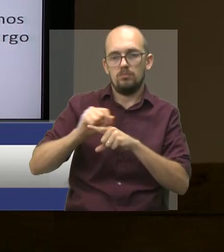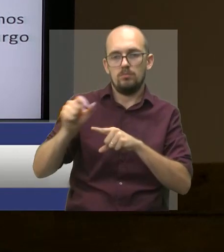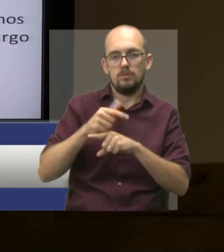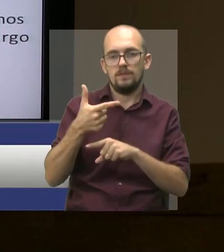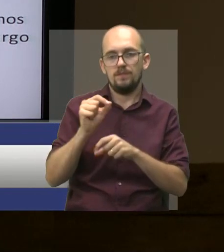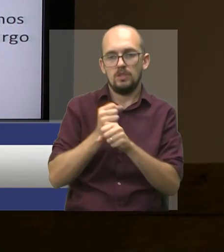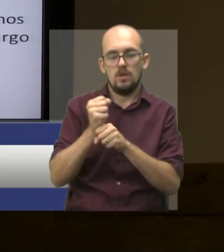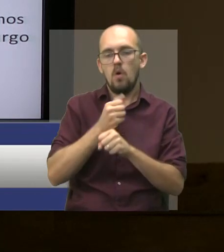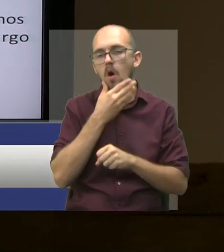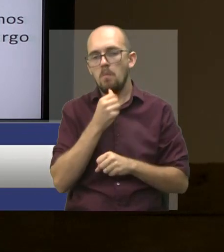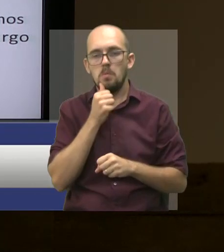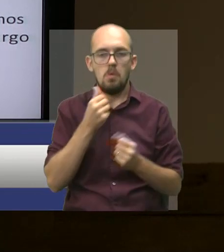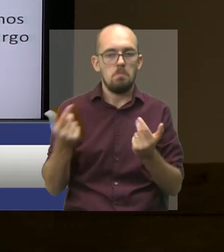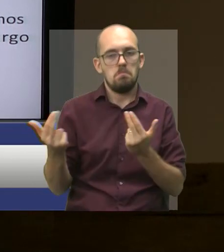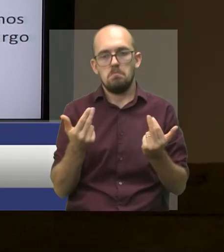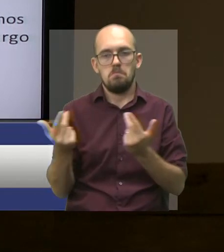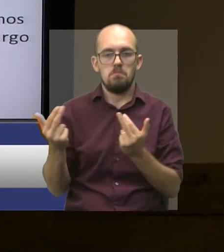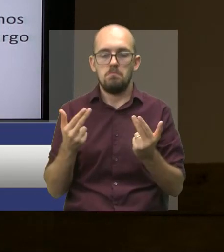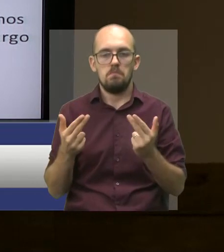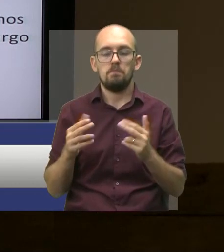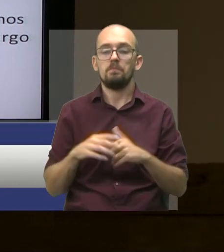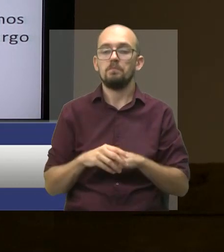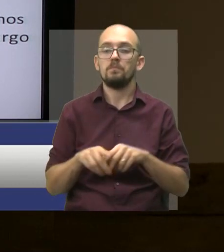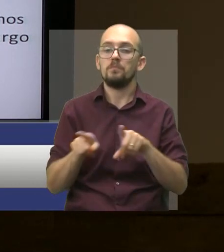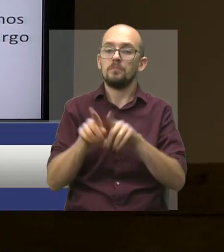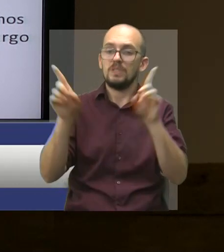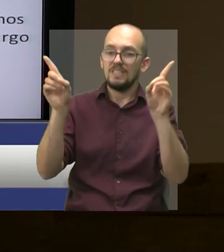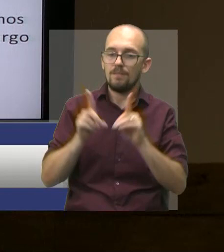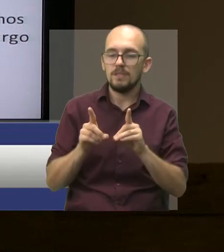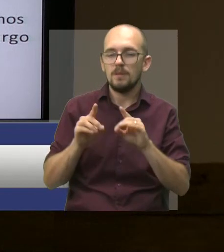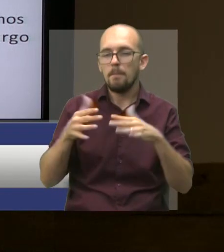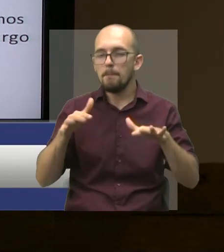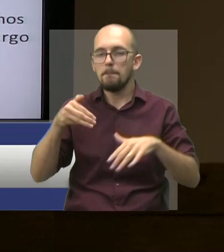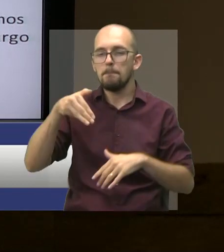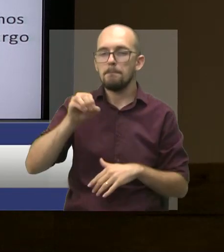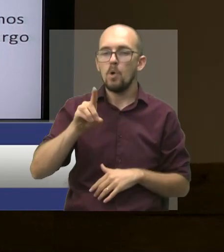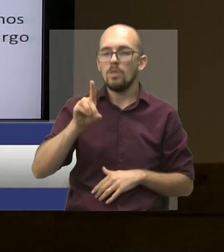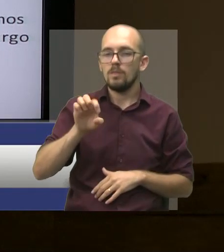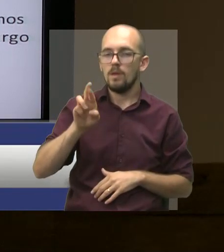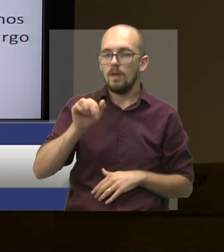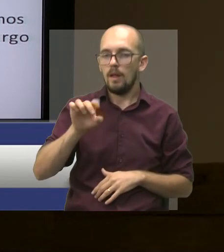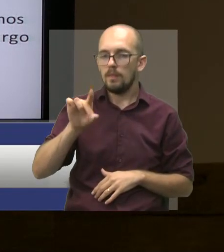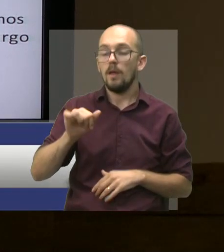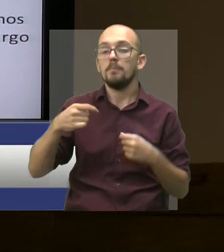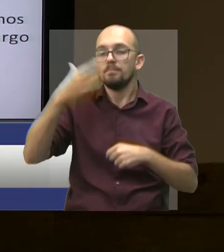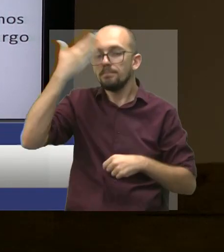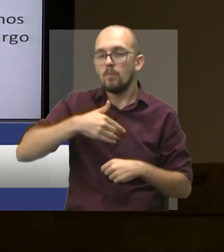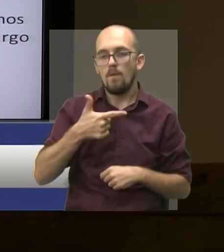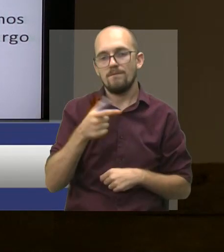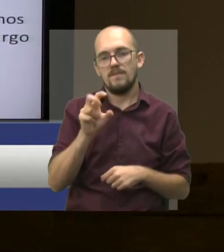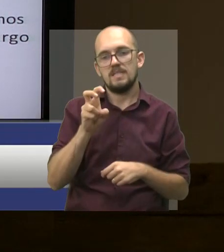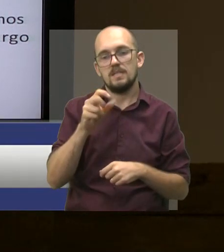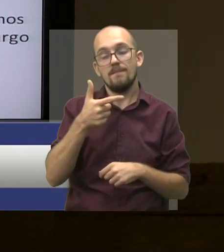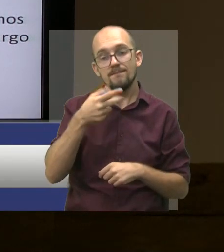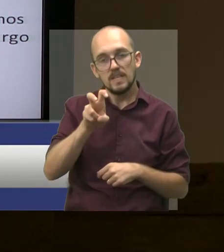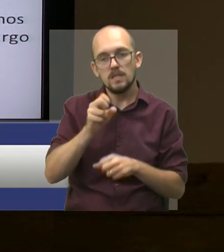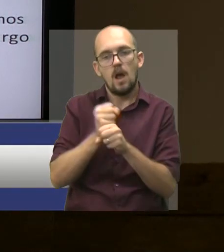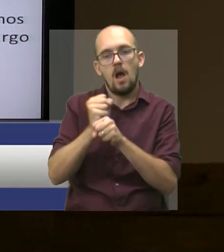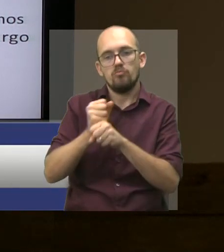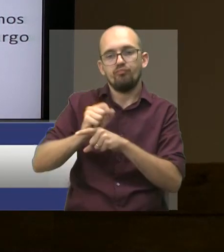ambos os sexos. A deficiência moderada pede-se comprovação de 25 anos de